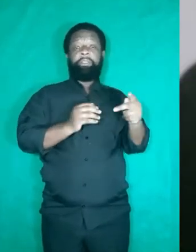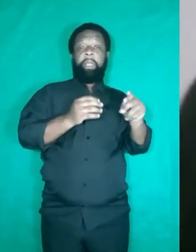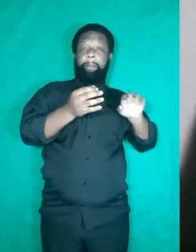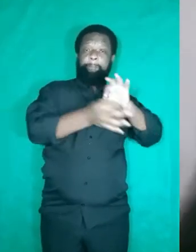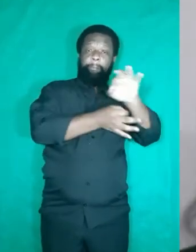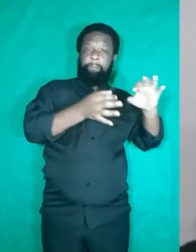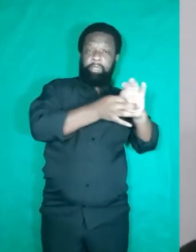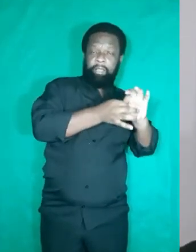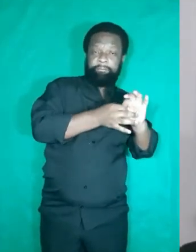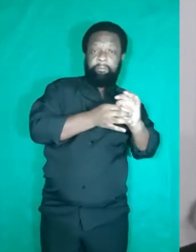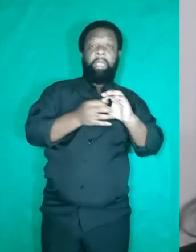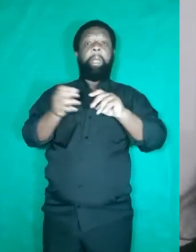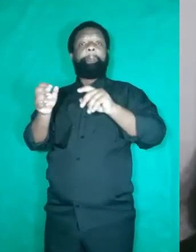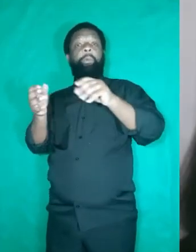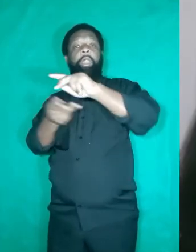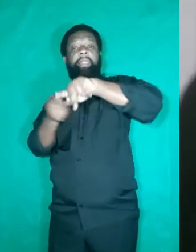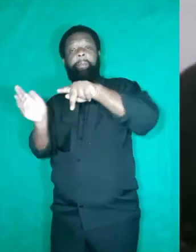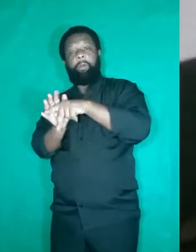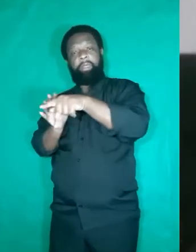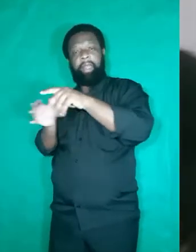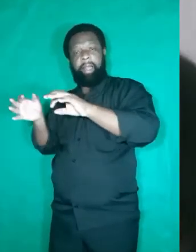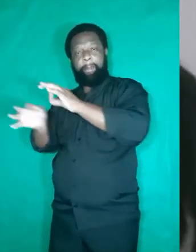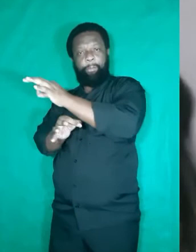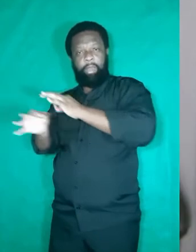a polaridade da molécula. É diferente.